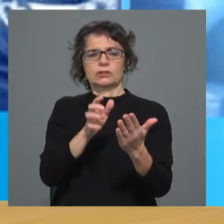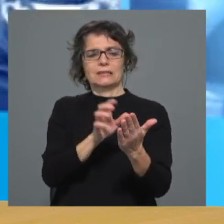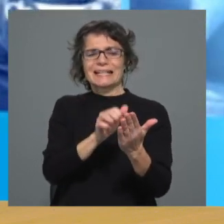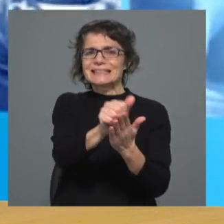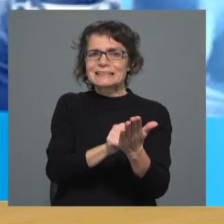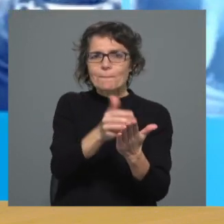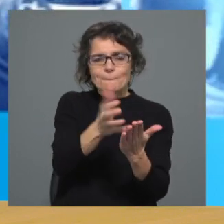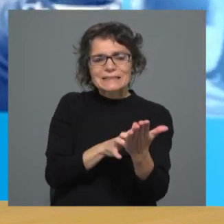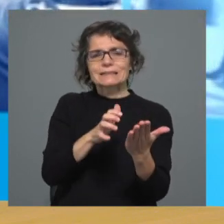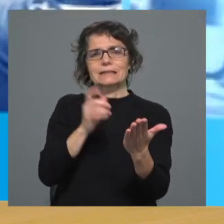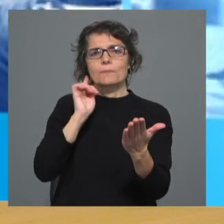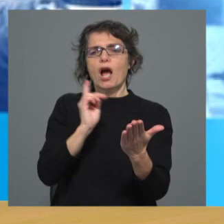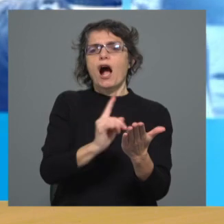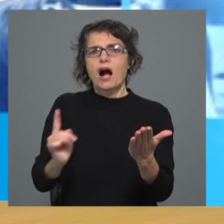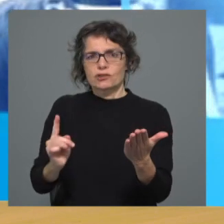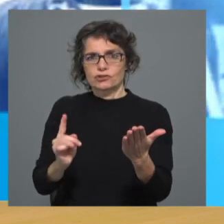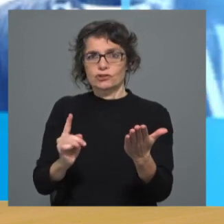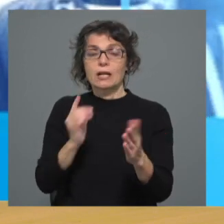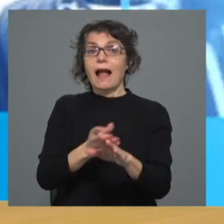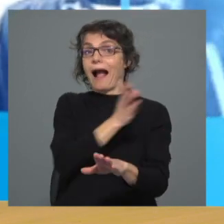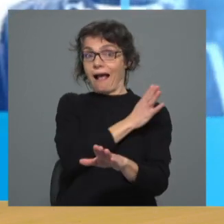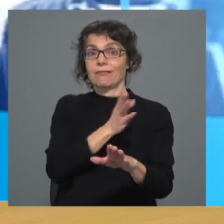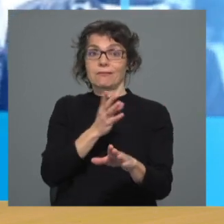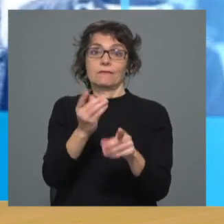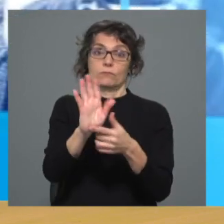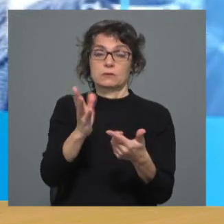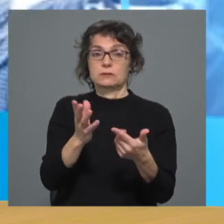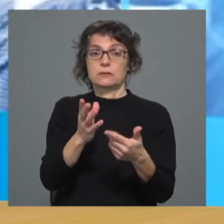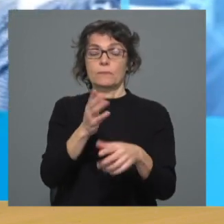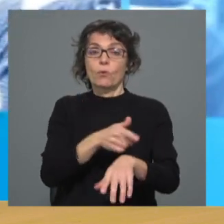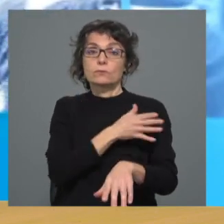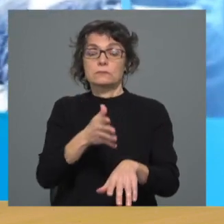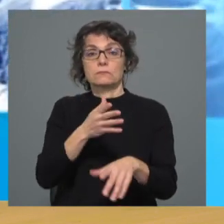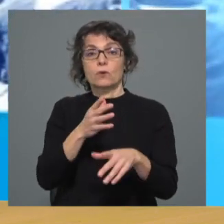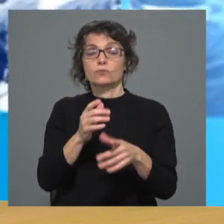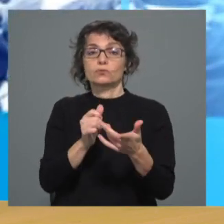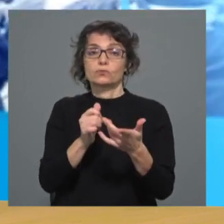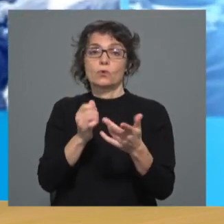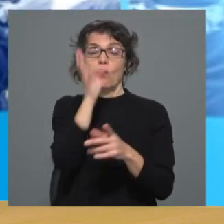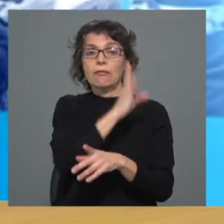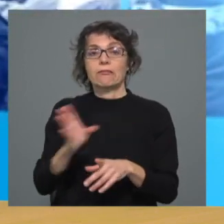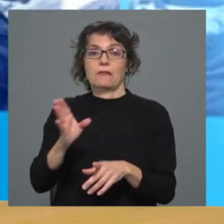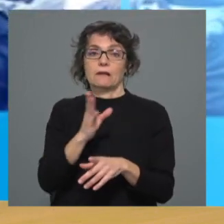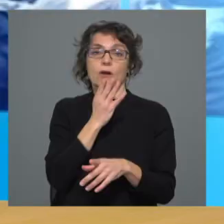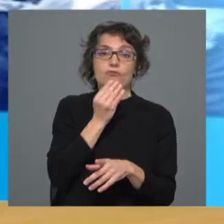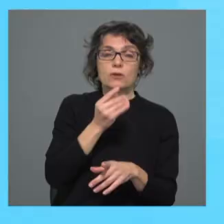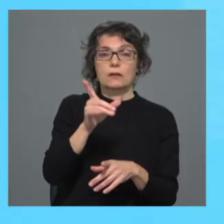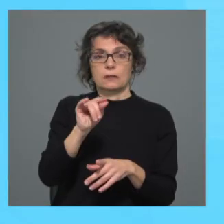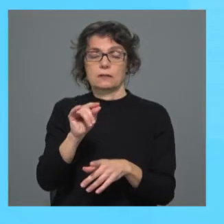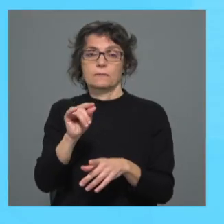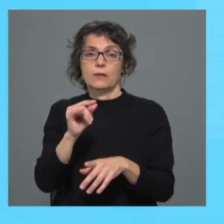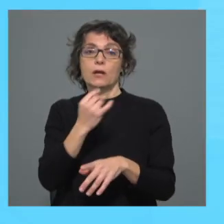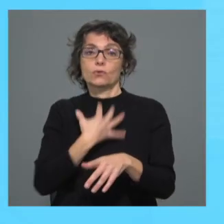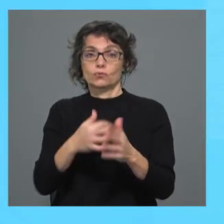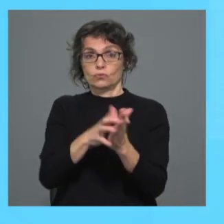na tradição judaica, do Antigo Testamento, estou-me a referir, e também nas origens da tradição cristã. Ora,